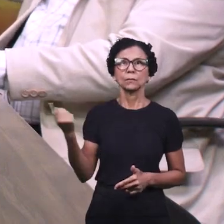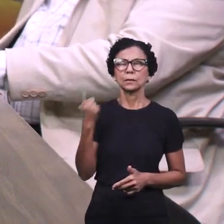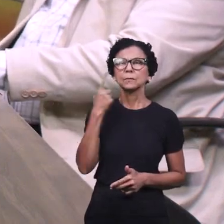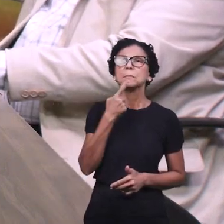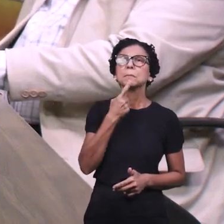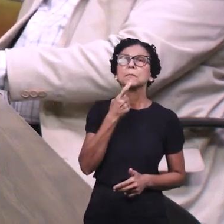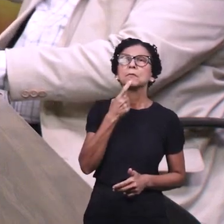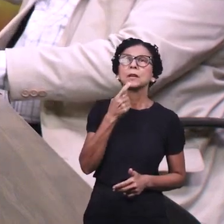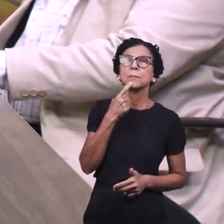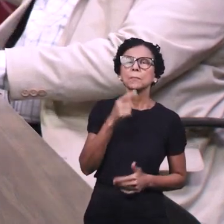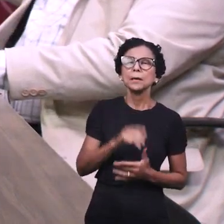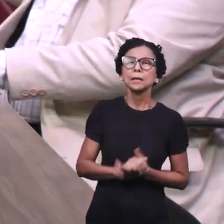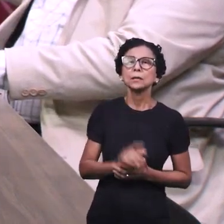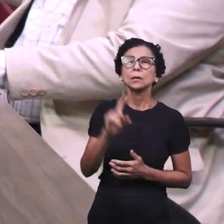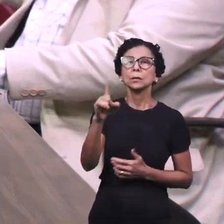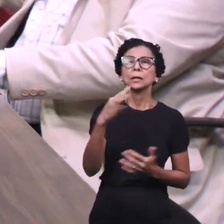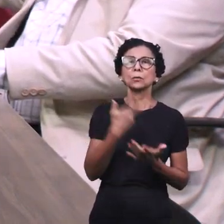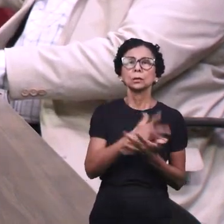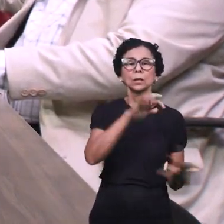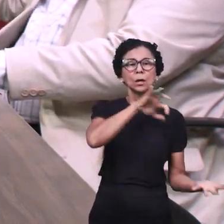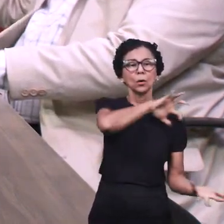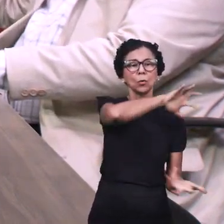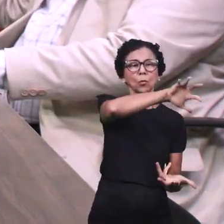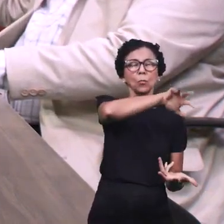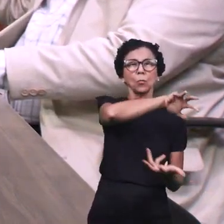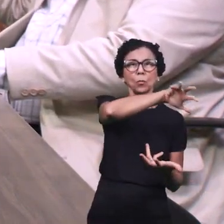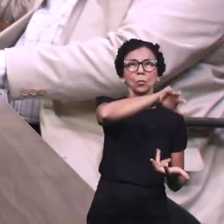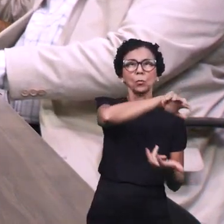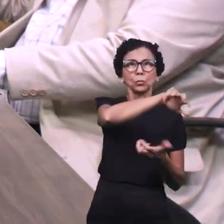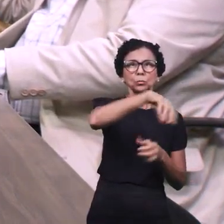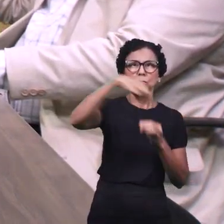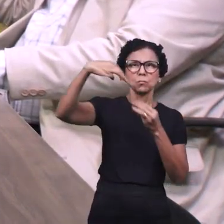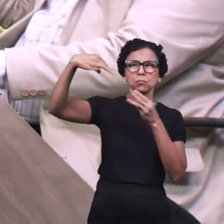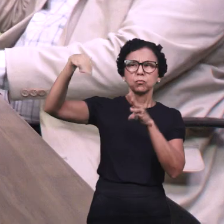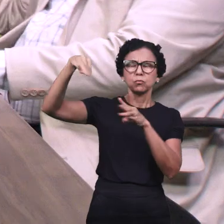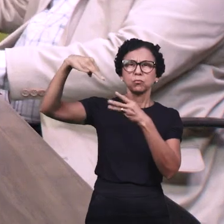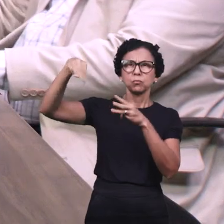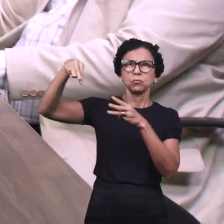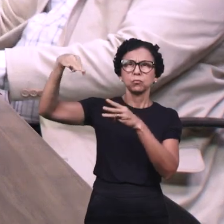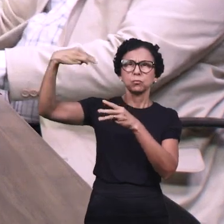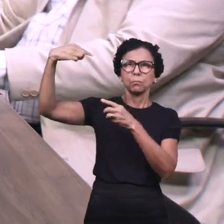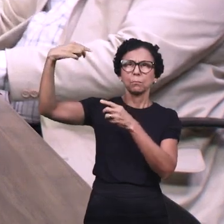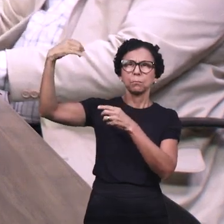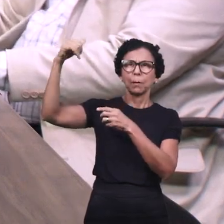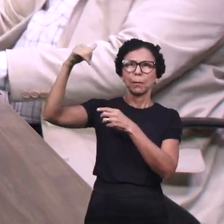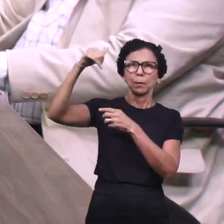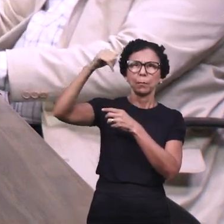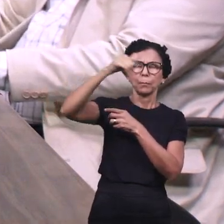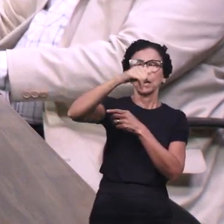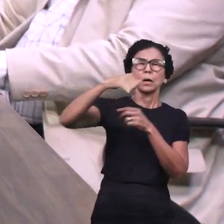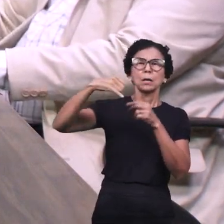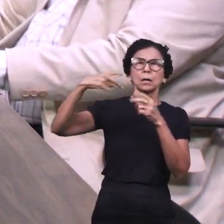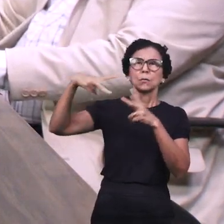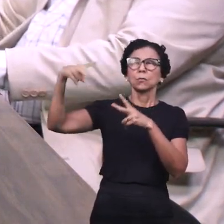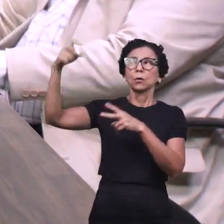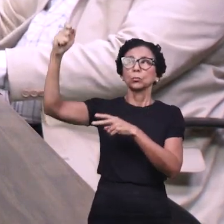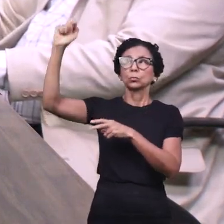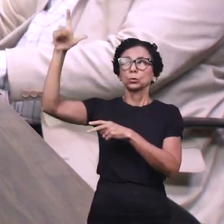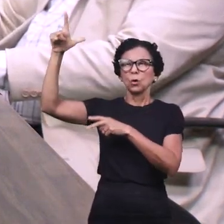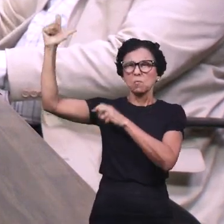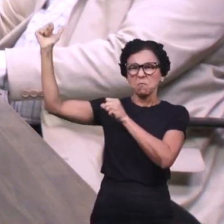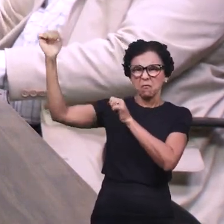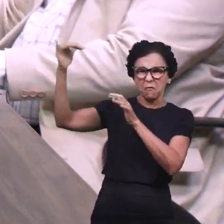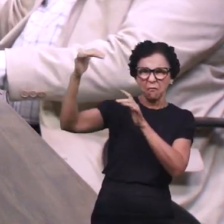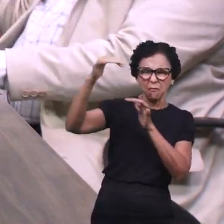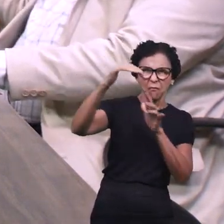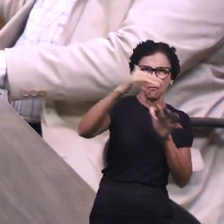vermelha é quando a Terra recebe muita carga de plasma e daquilo que foi expelido pelo Sol numa tempestade